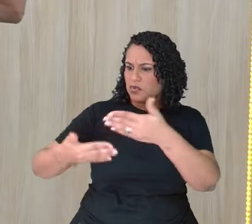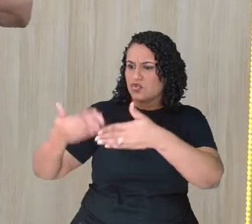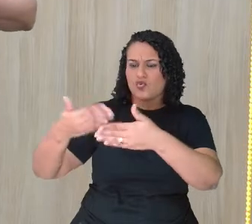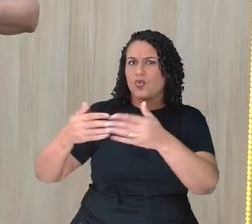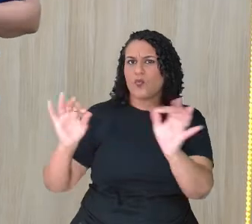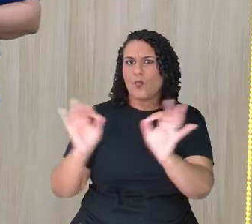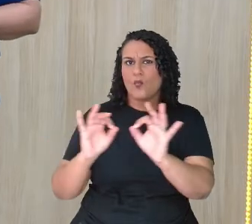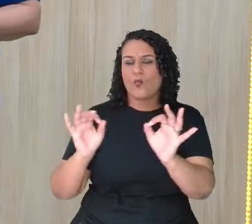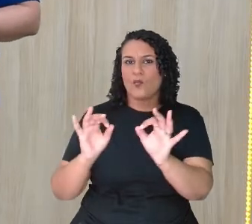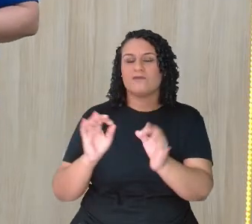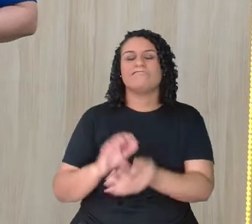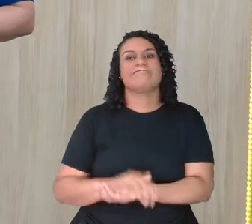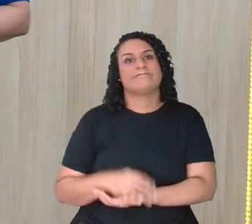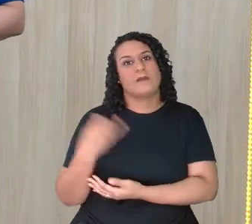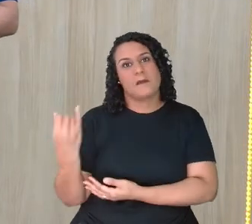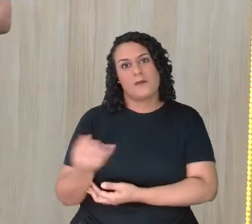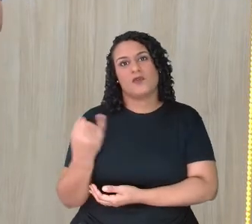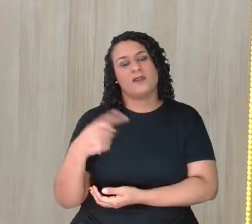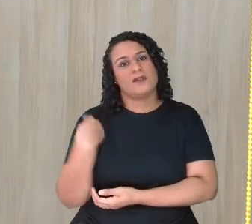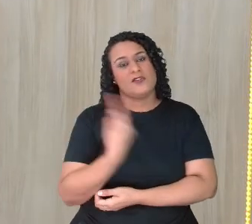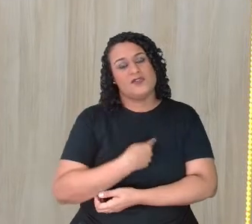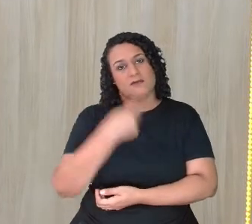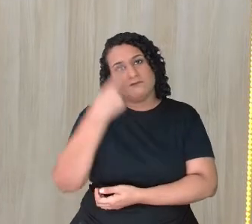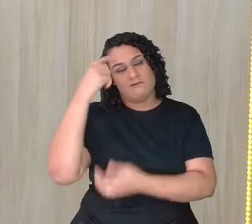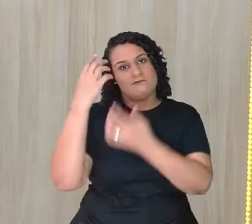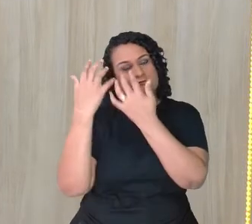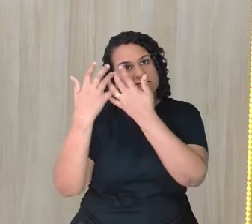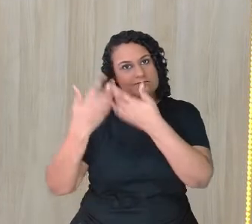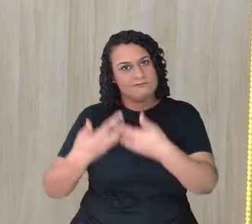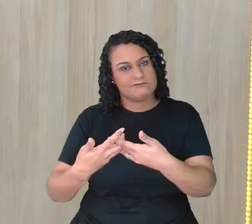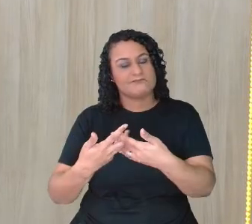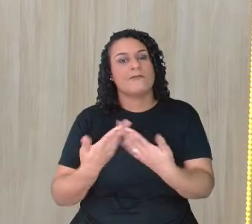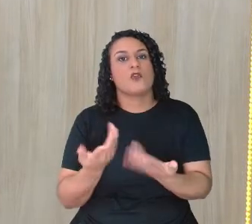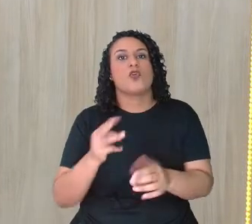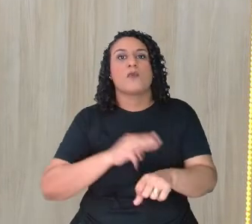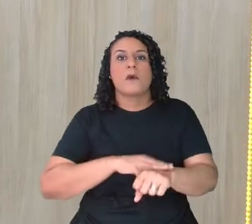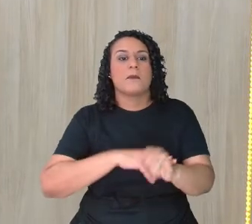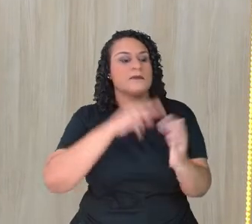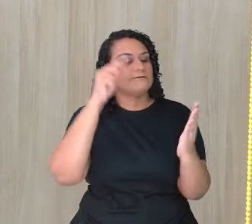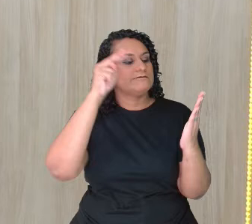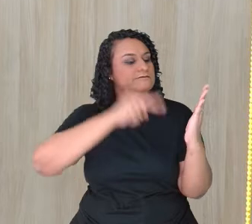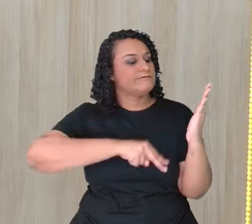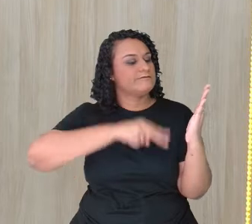nossa interpretação, e é importante, quando estamos fazendo uma leitura,